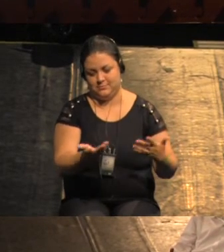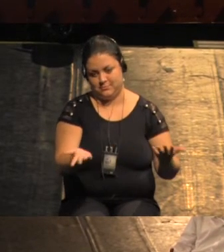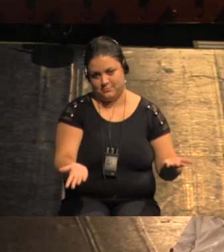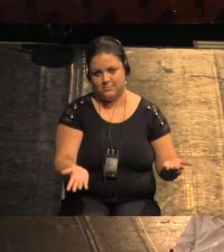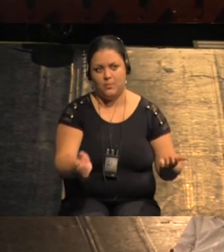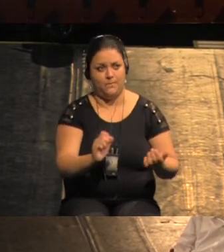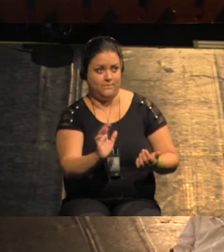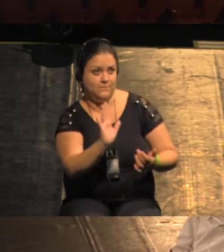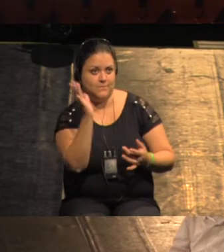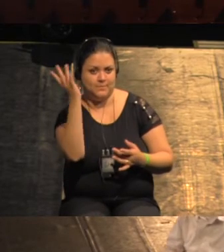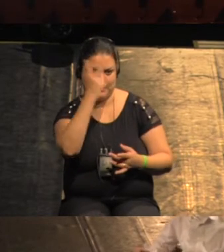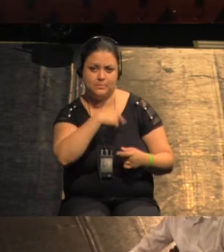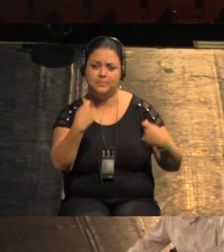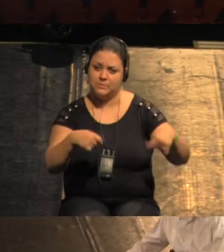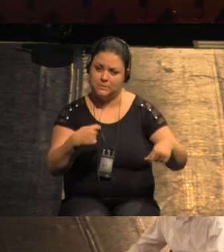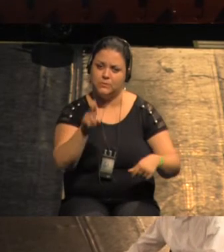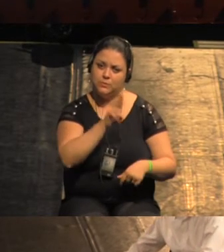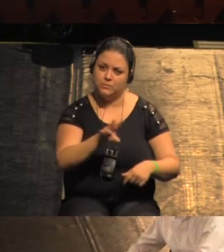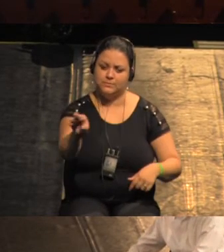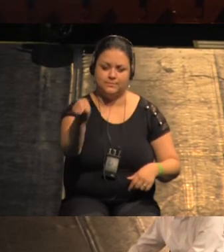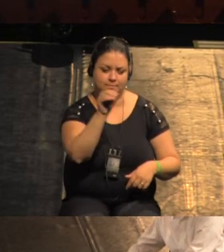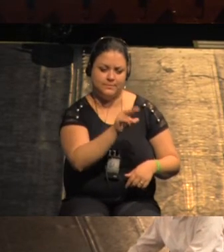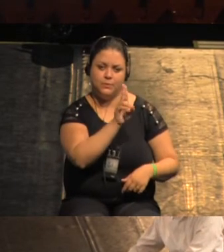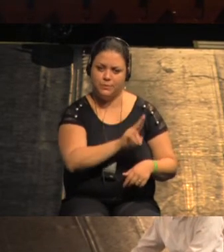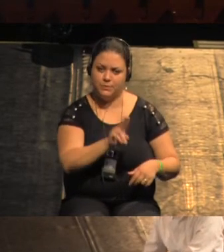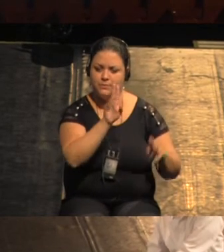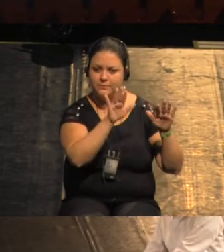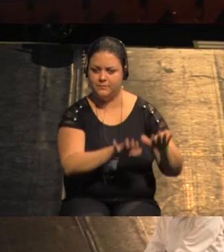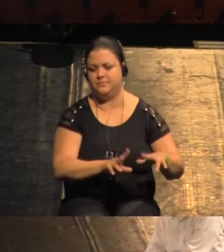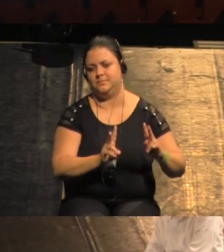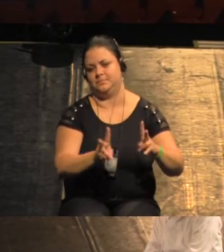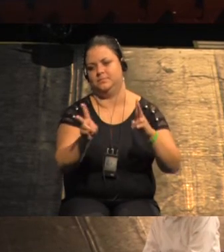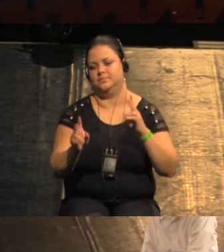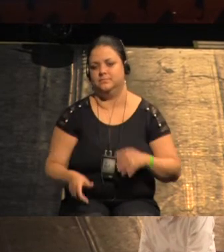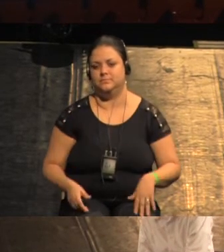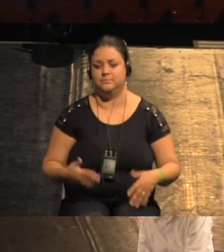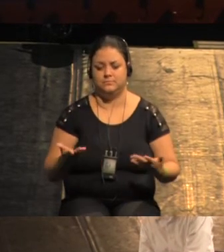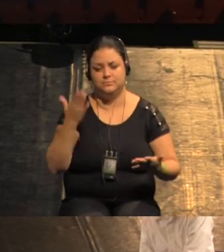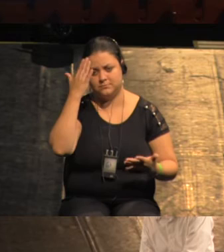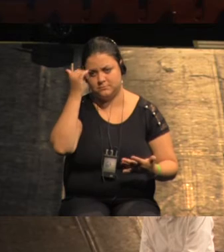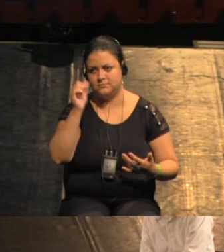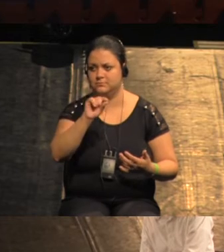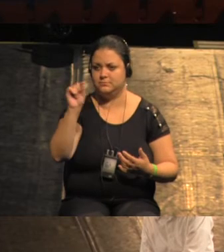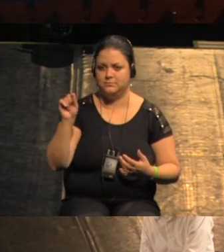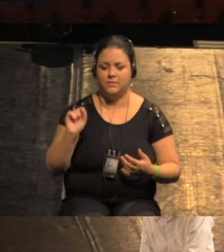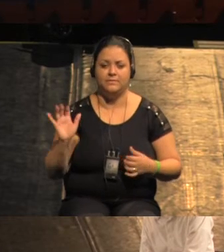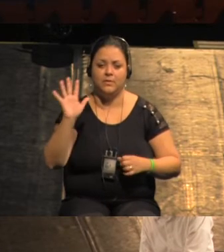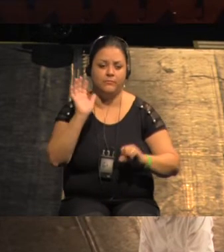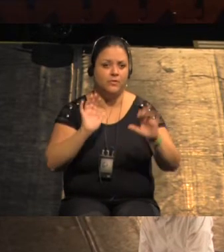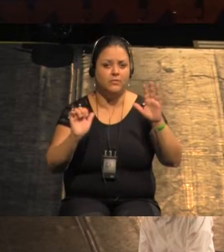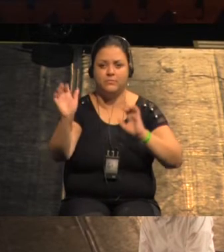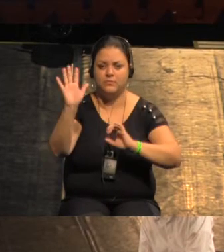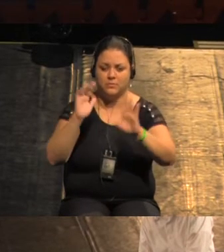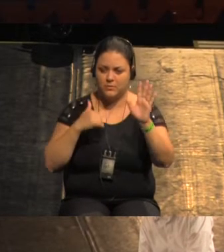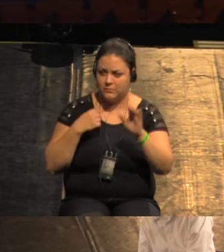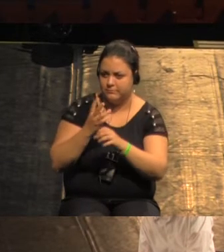e, portanto, serão valorizados enquanto vivermos num sistema que mede a qualidade das coisas por seu valor. Isso é